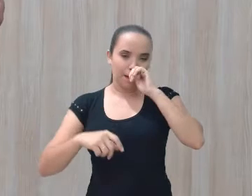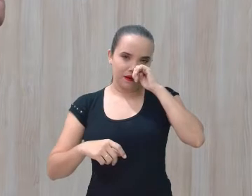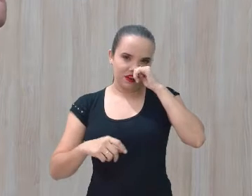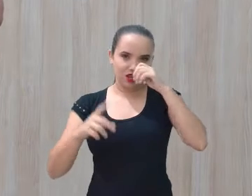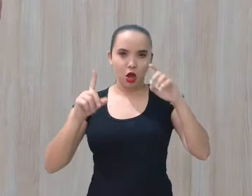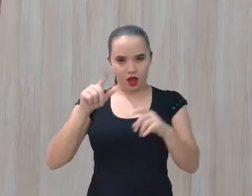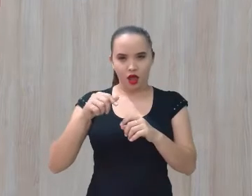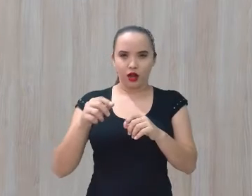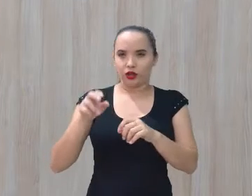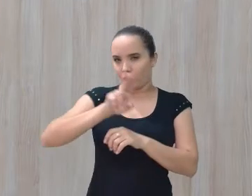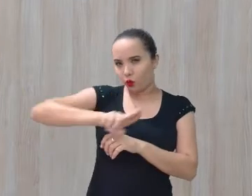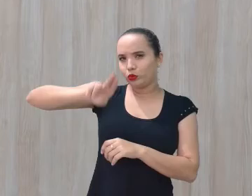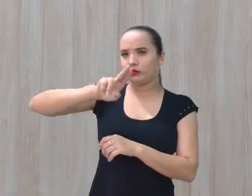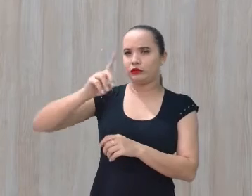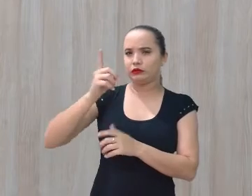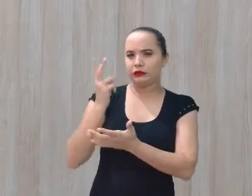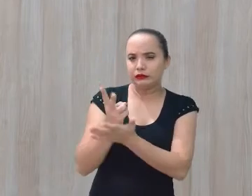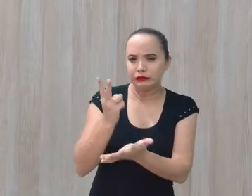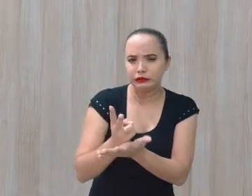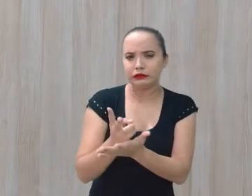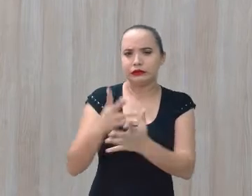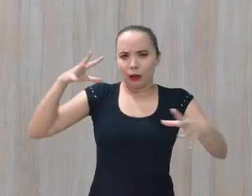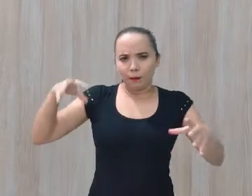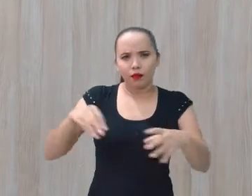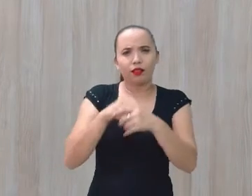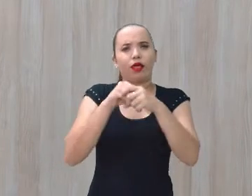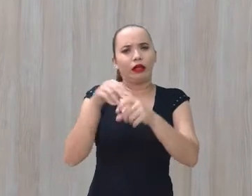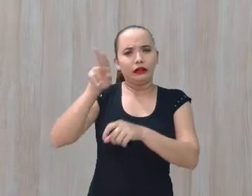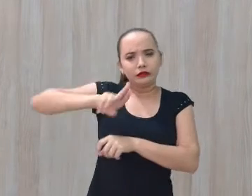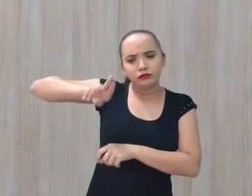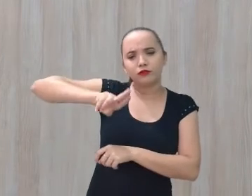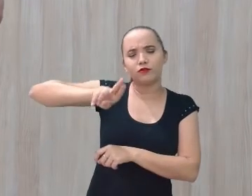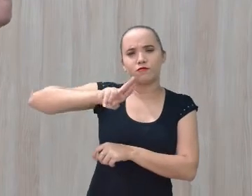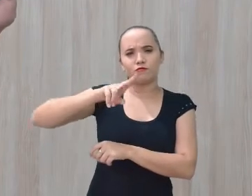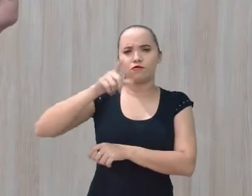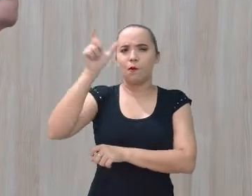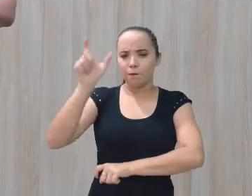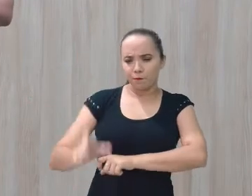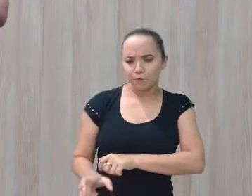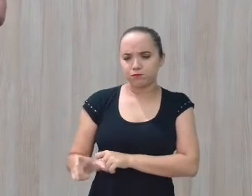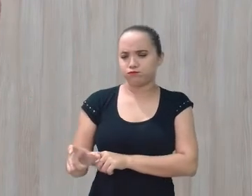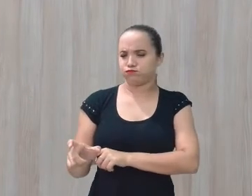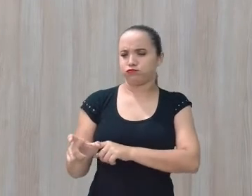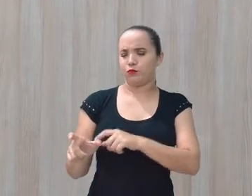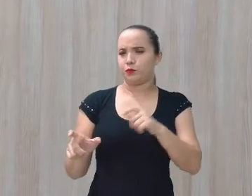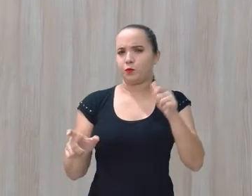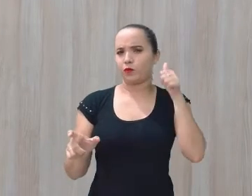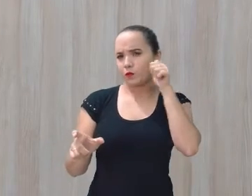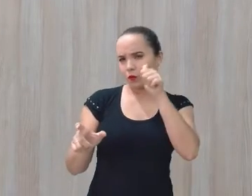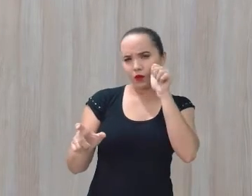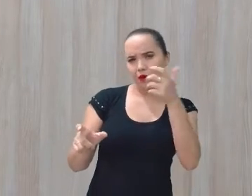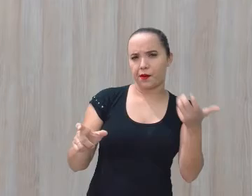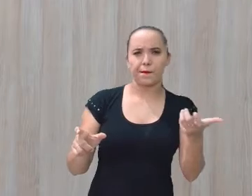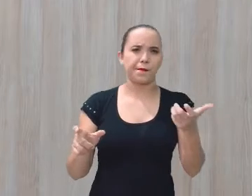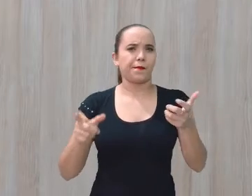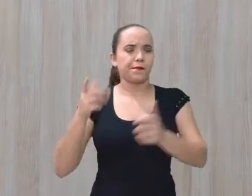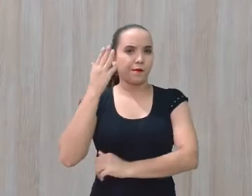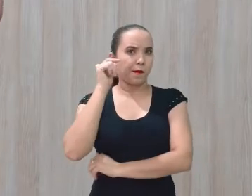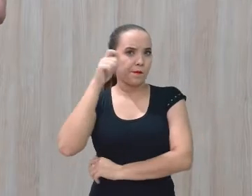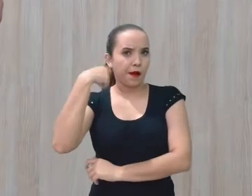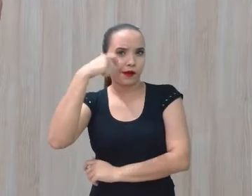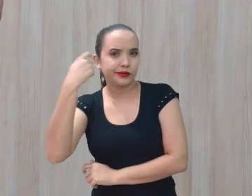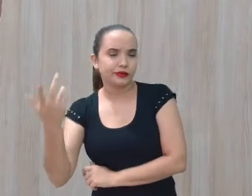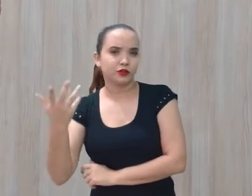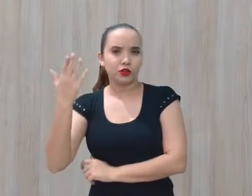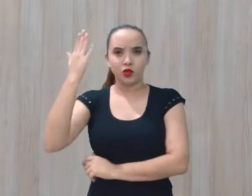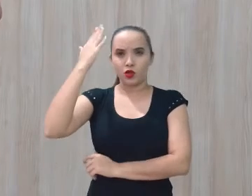palavra está assim, o tempo todo permeando, né? Usada por uma personagem, uma atriz de alguma TV aí